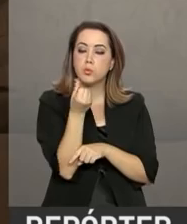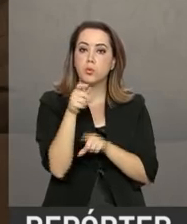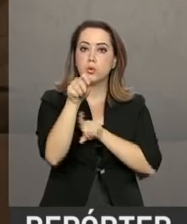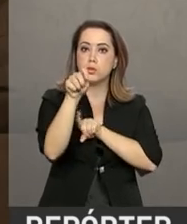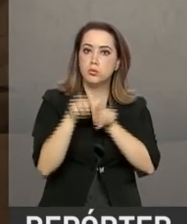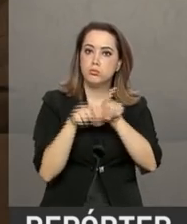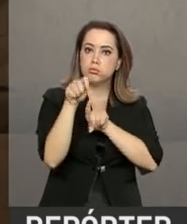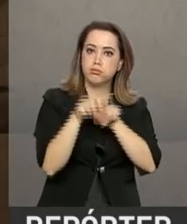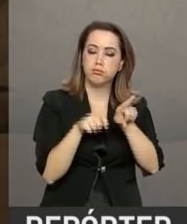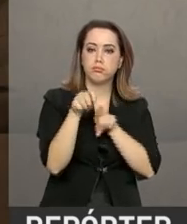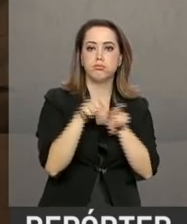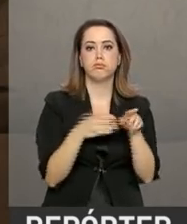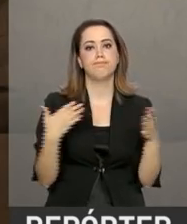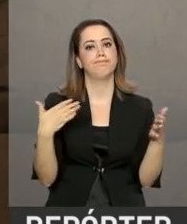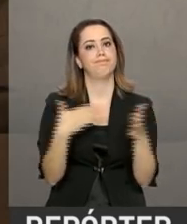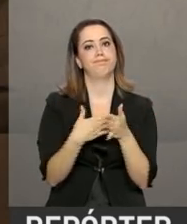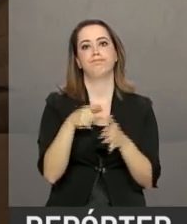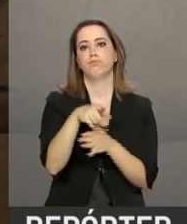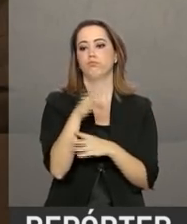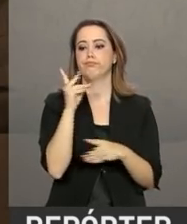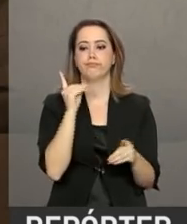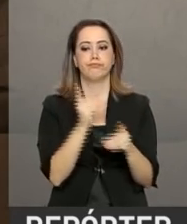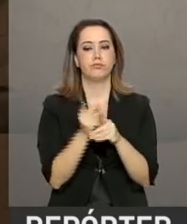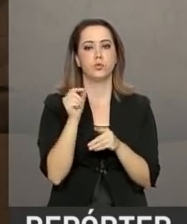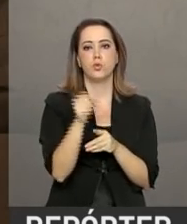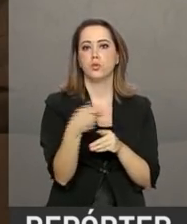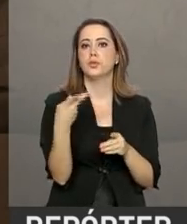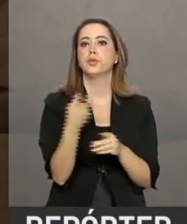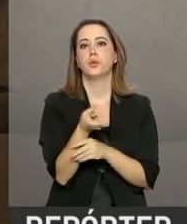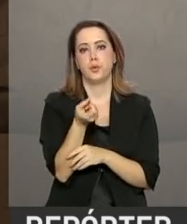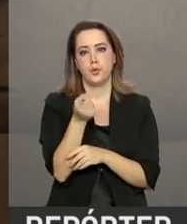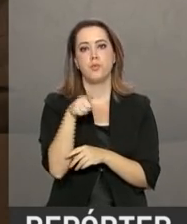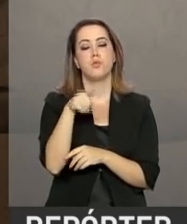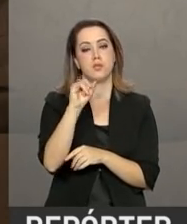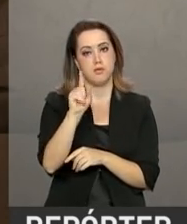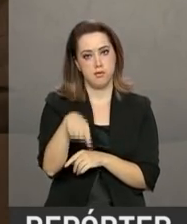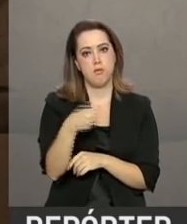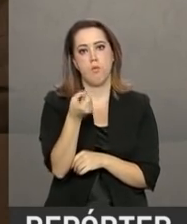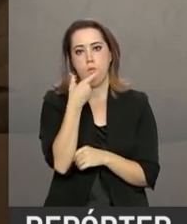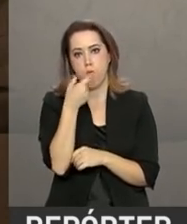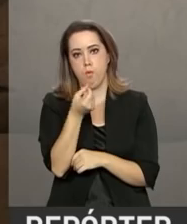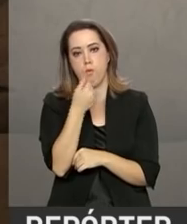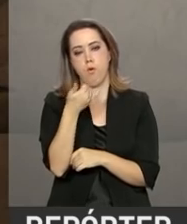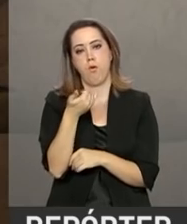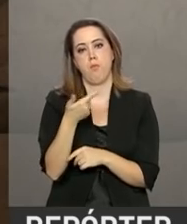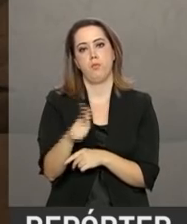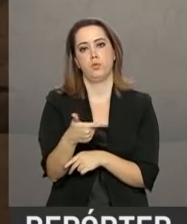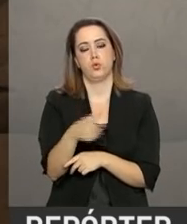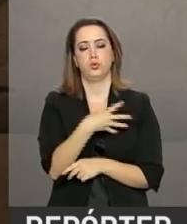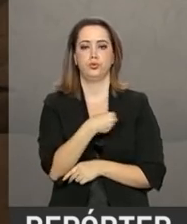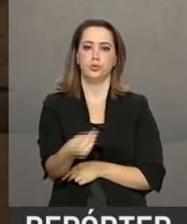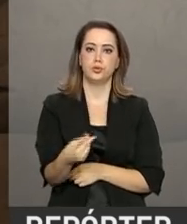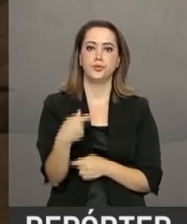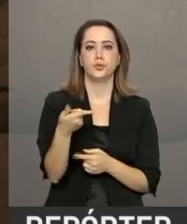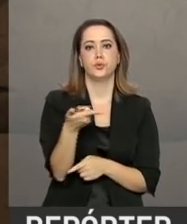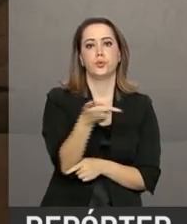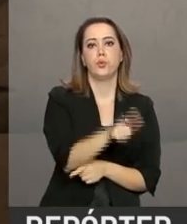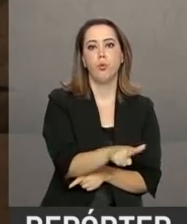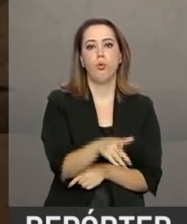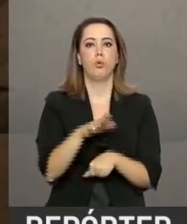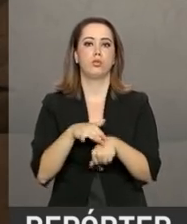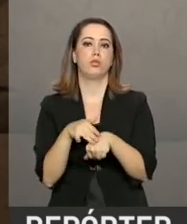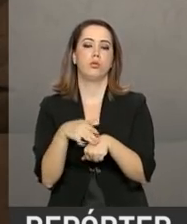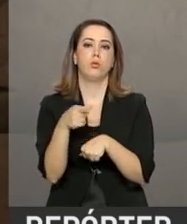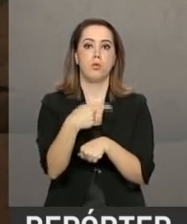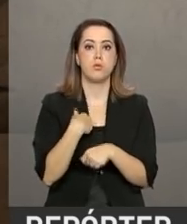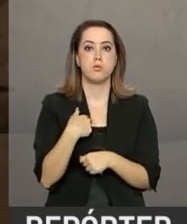né até eles descobrirem Se era realmente o anticoncepcional Se era realmente eh se tinha Outro fator eu fiquei durante